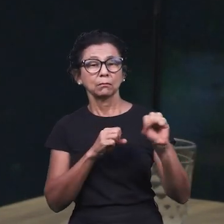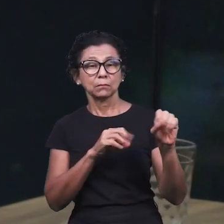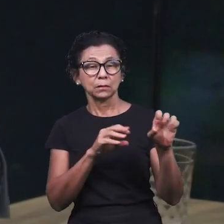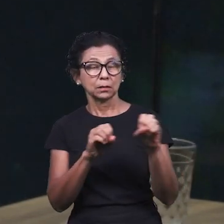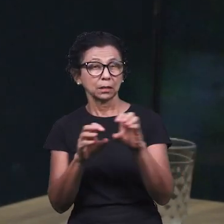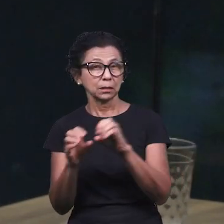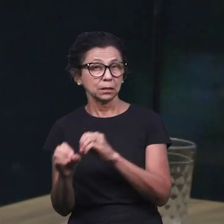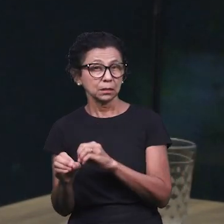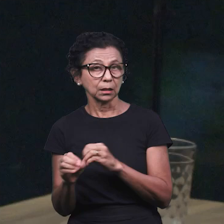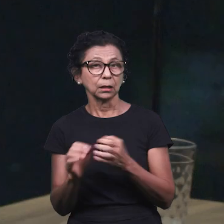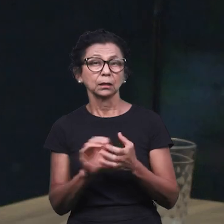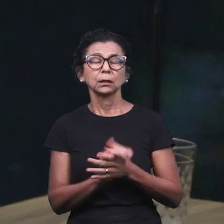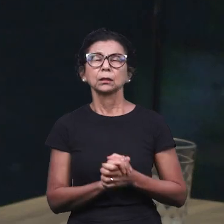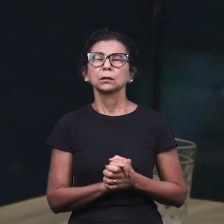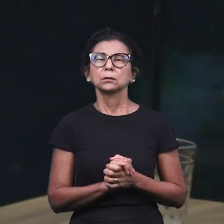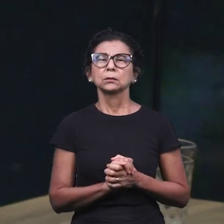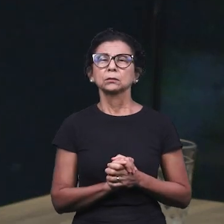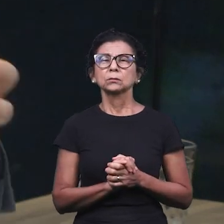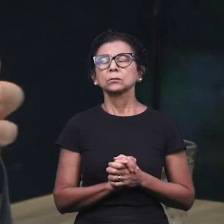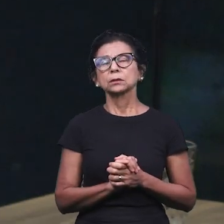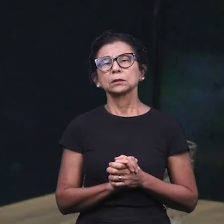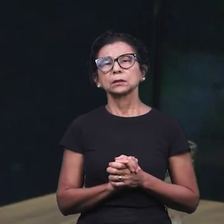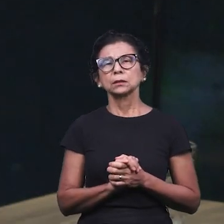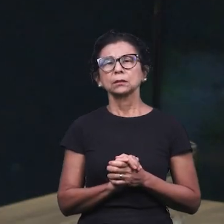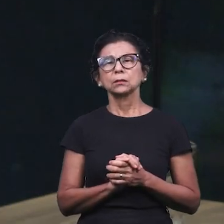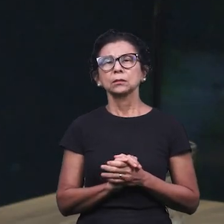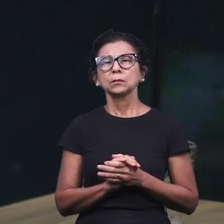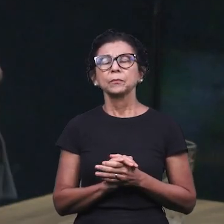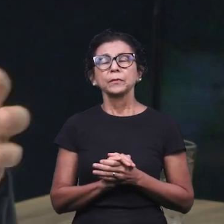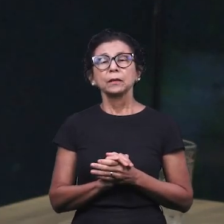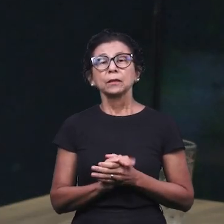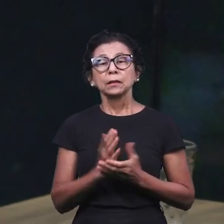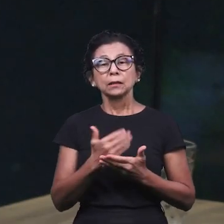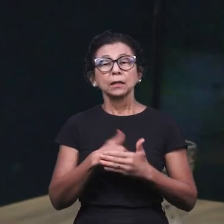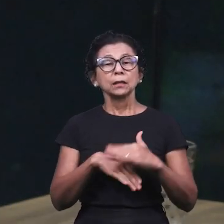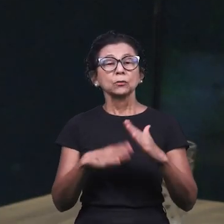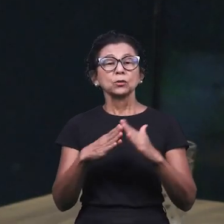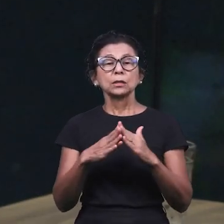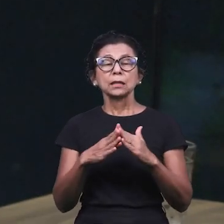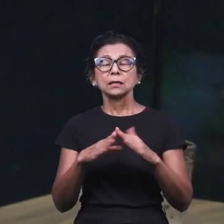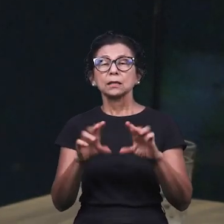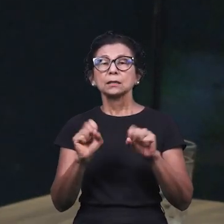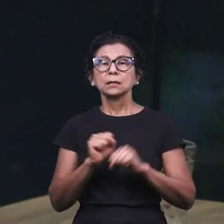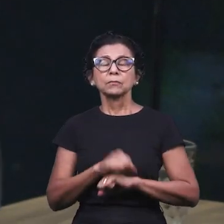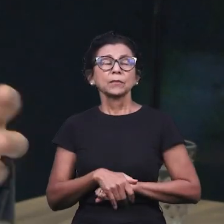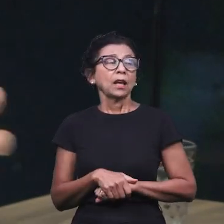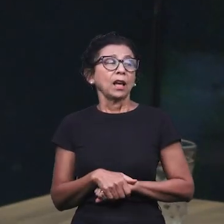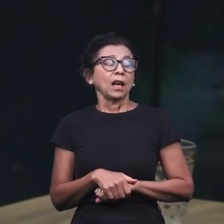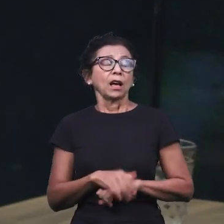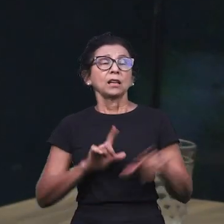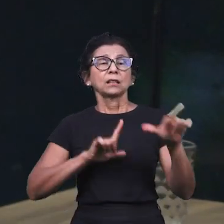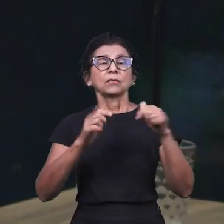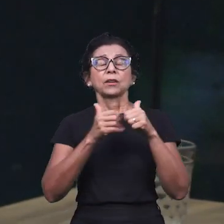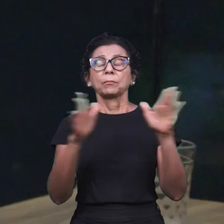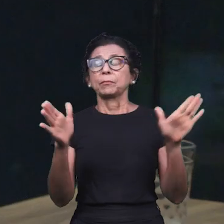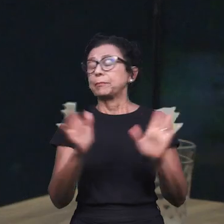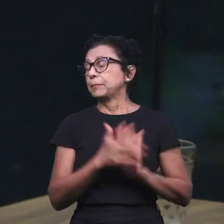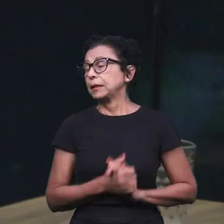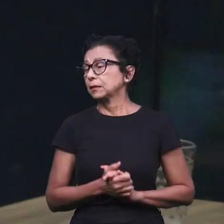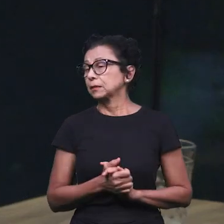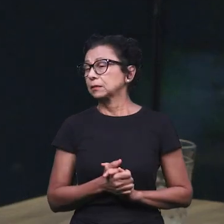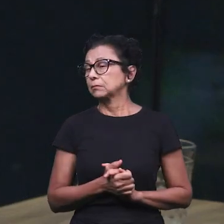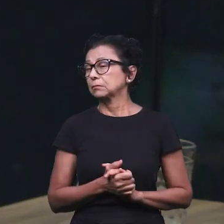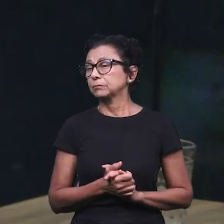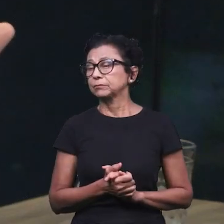e a igreja ansiosa, como é que vai ser isso, o que vai acontecer, nunca tinha, né, experimentado aquilo, né?